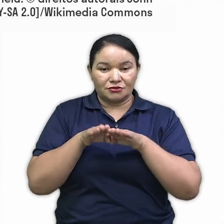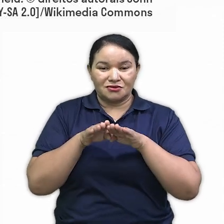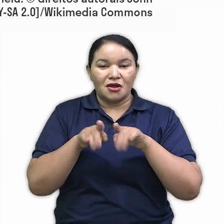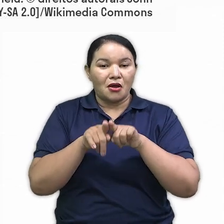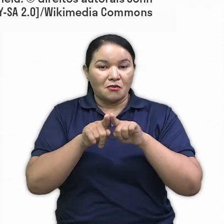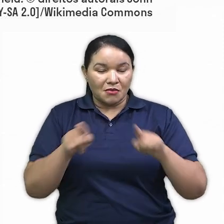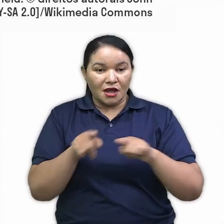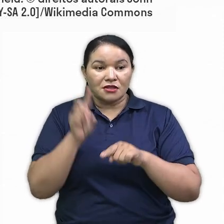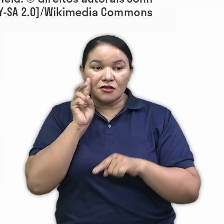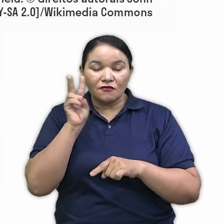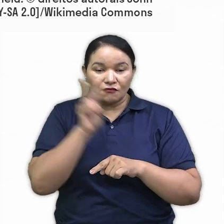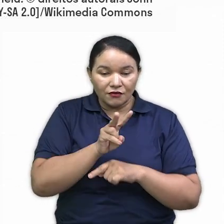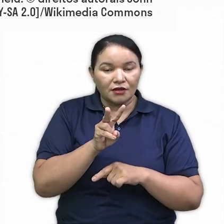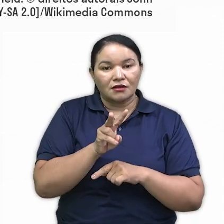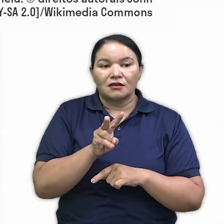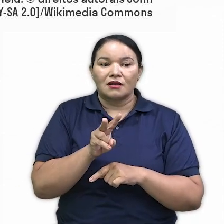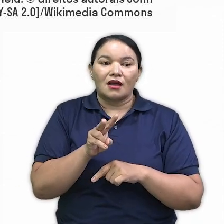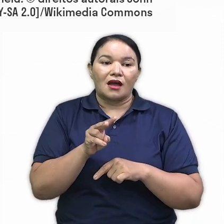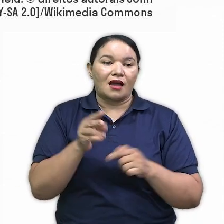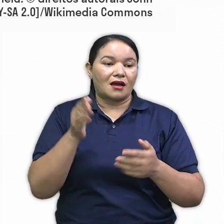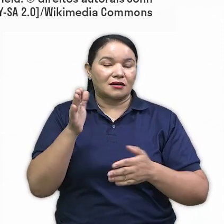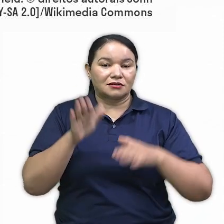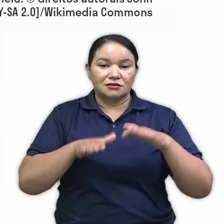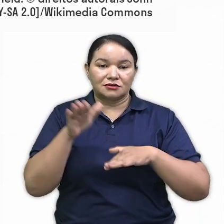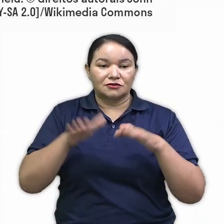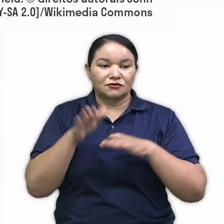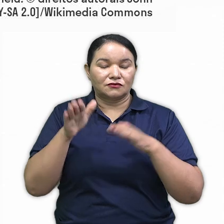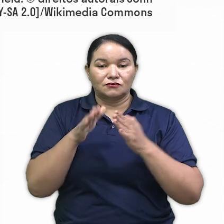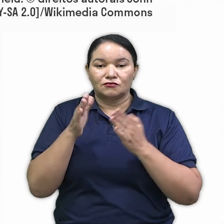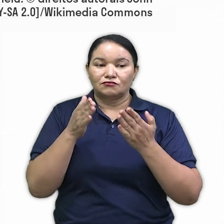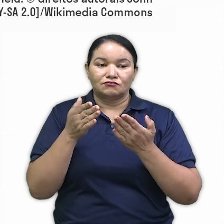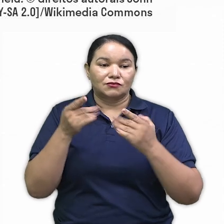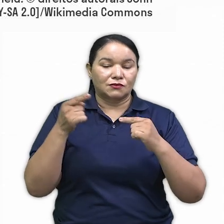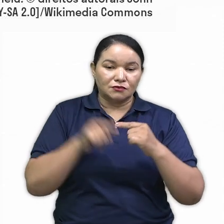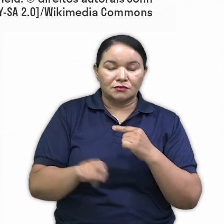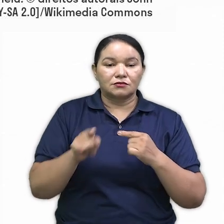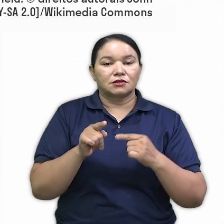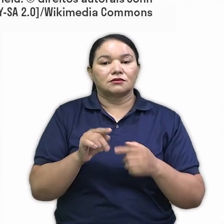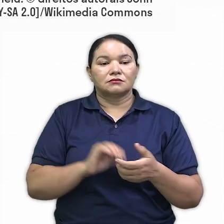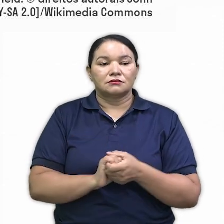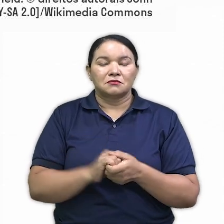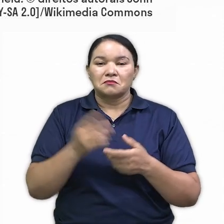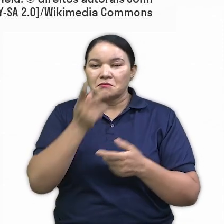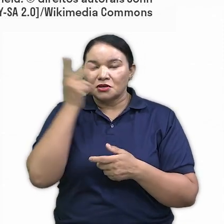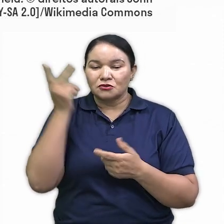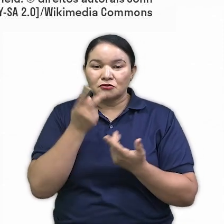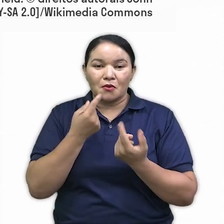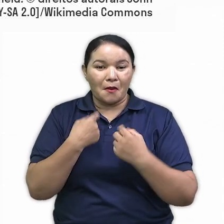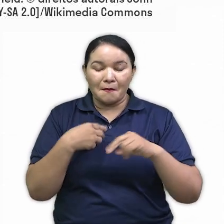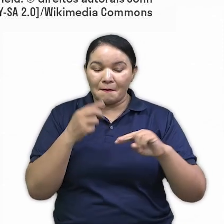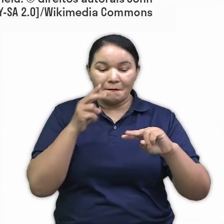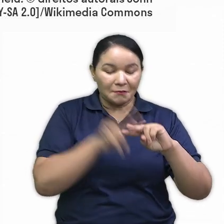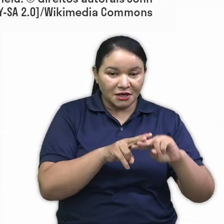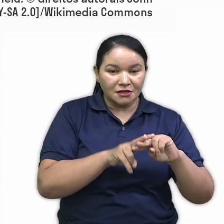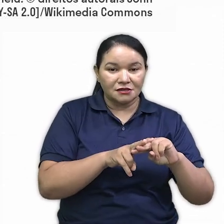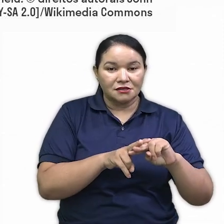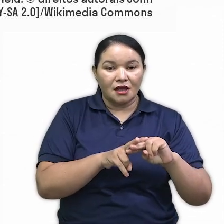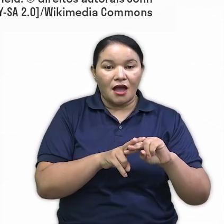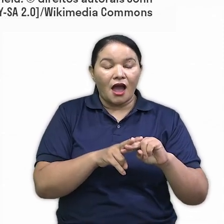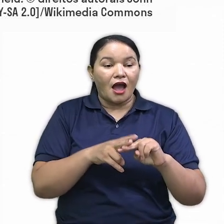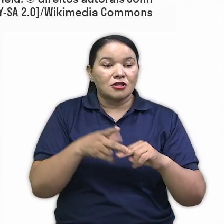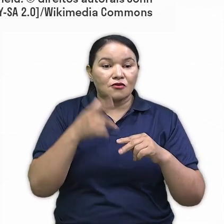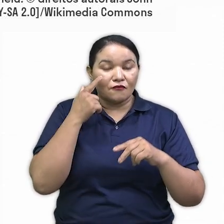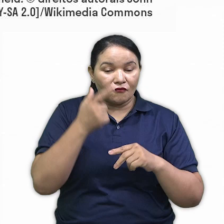não acontece muitas vezes isso. Quem é hoje que está mais preso? Você vai nos presídios, há estatísticas sobre isso.